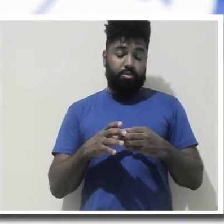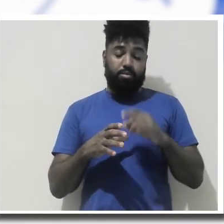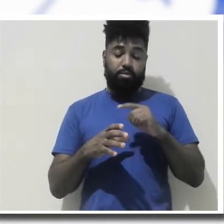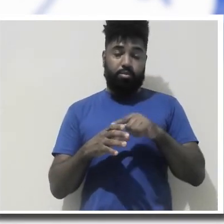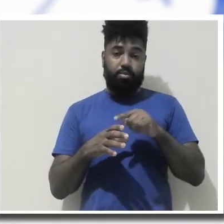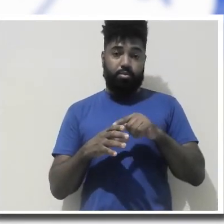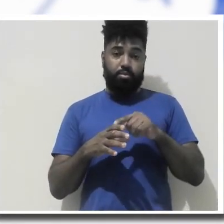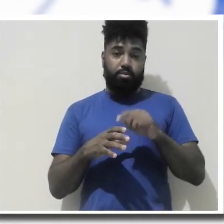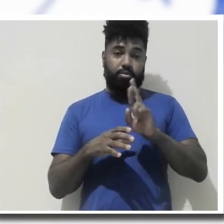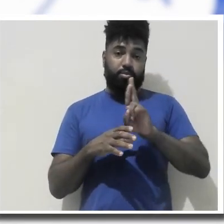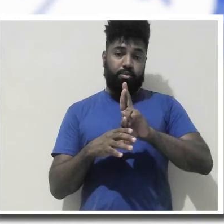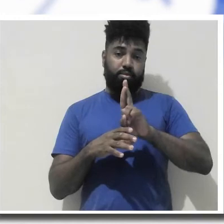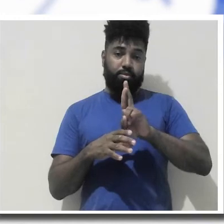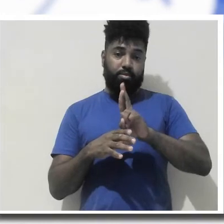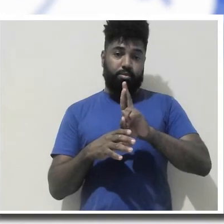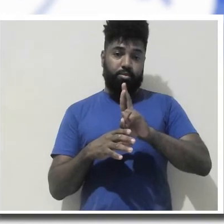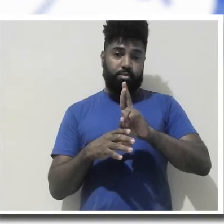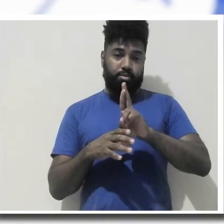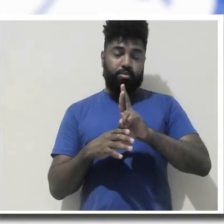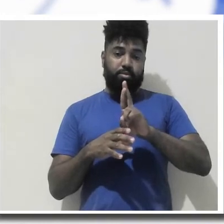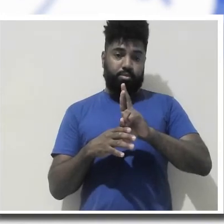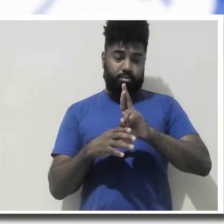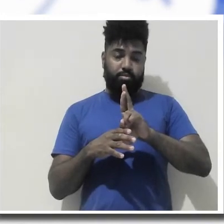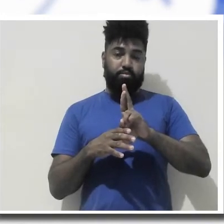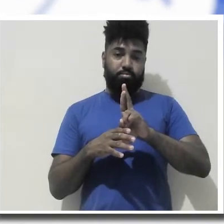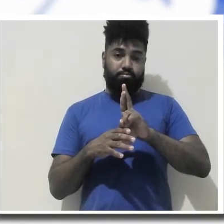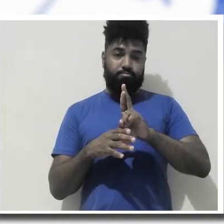no conjunto dos racionais.